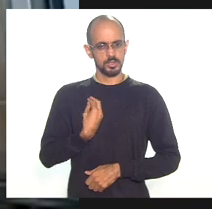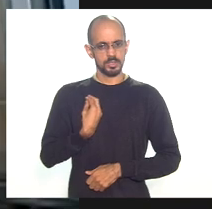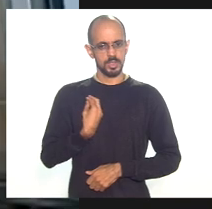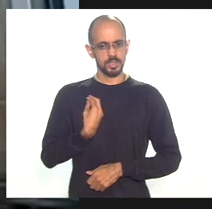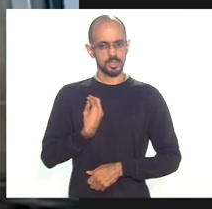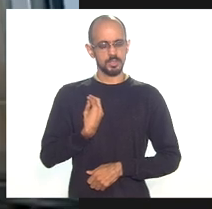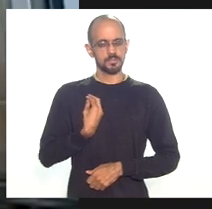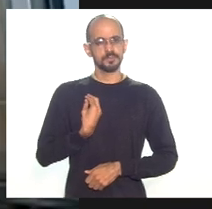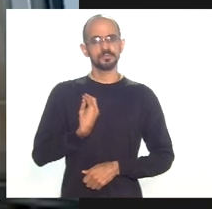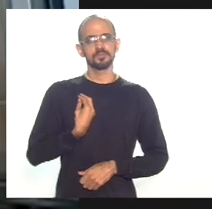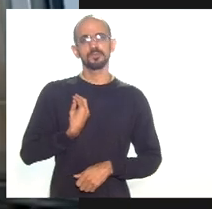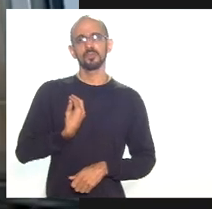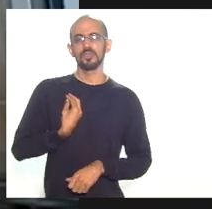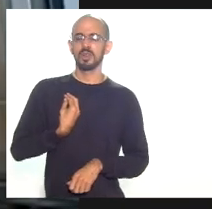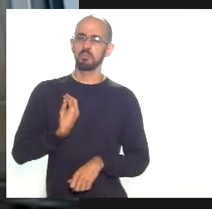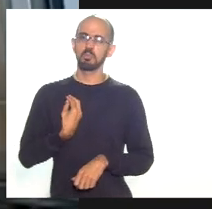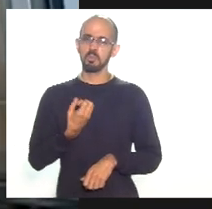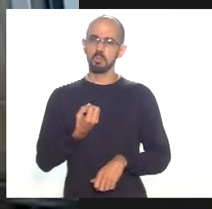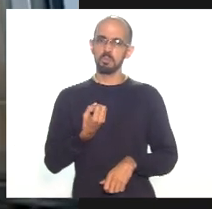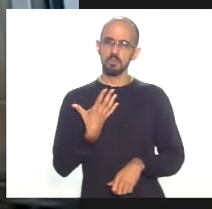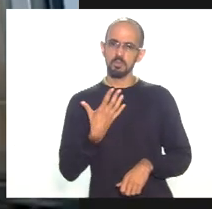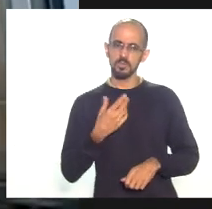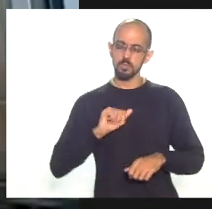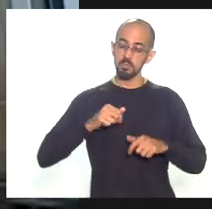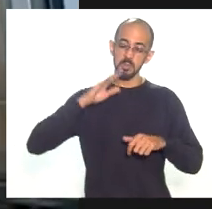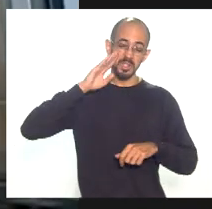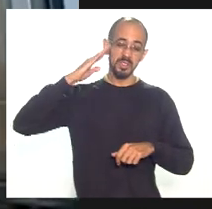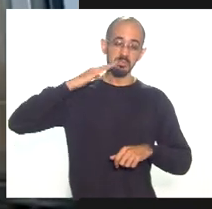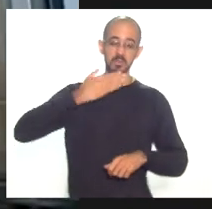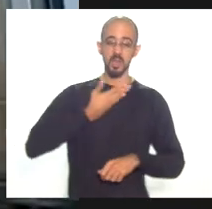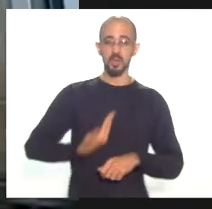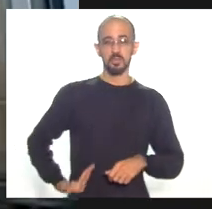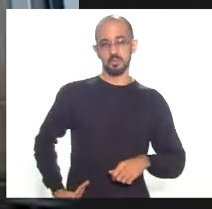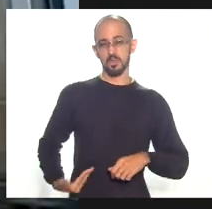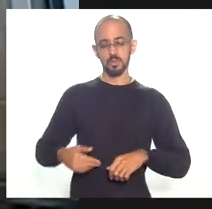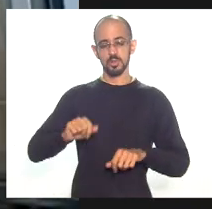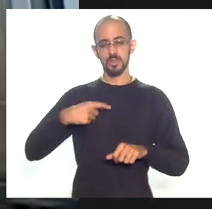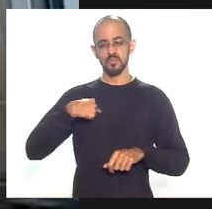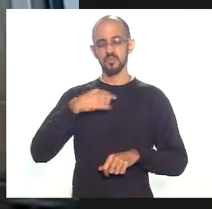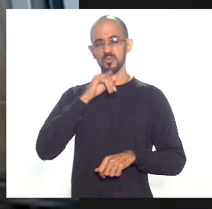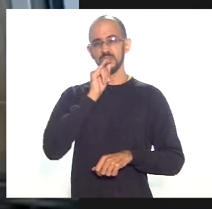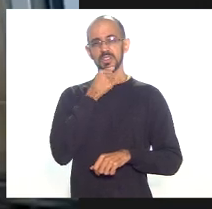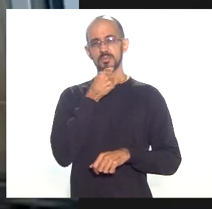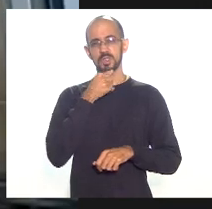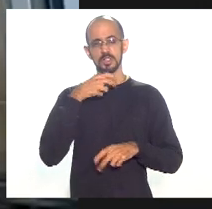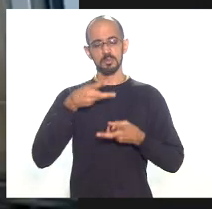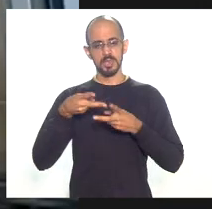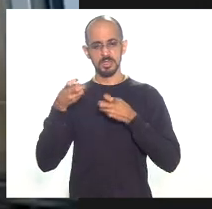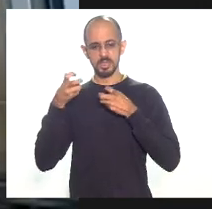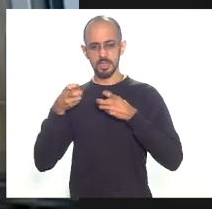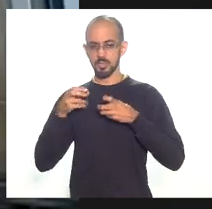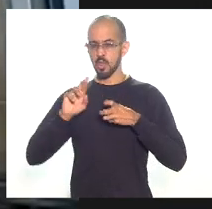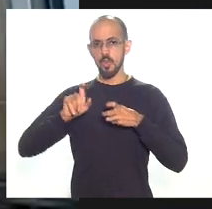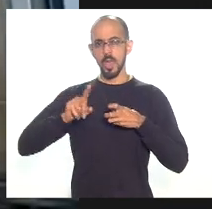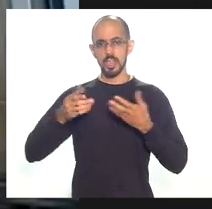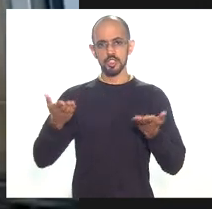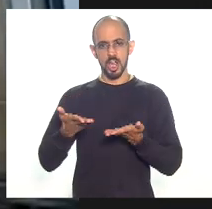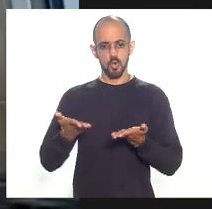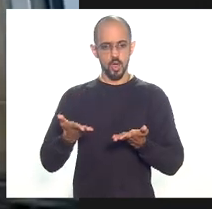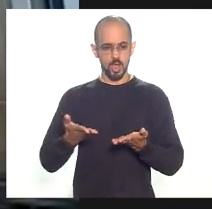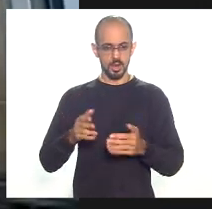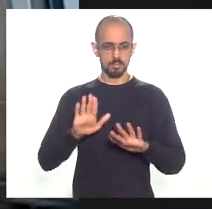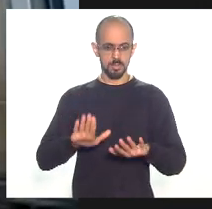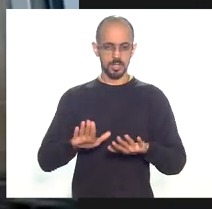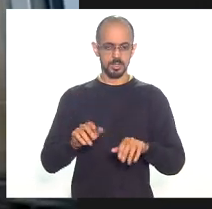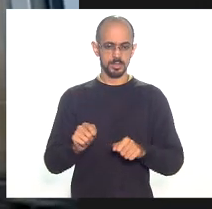massa escolar imensa principalmente as escolas públicas infelizmente eu vejo que não no momento de agora mas no momento